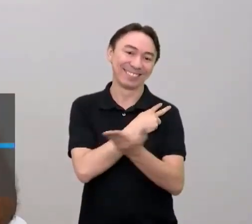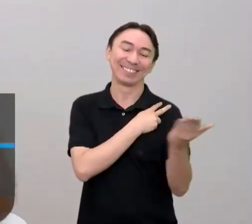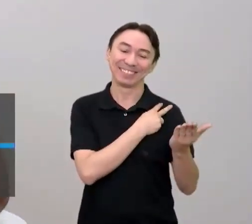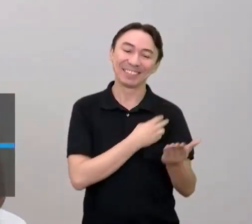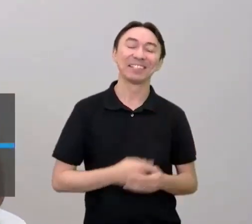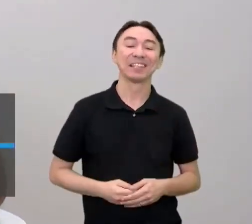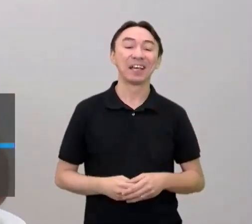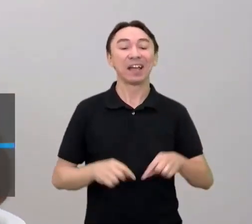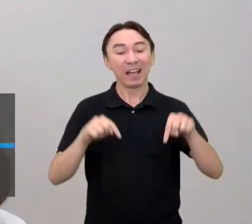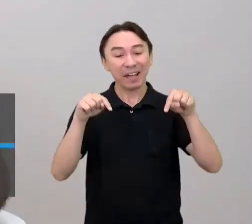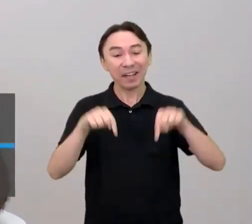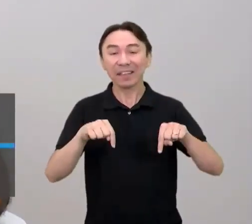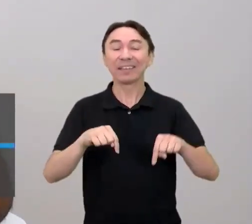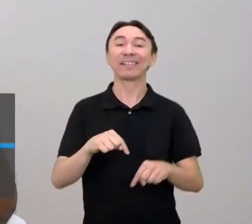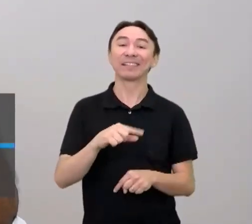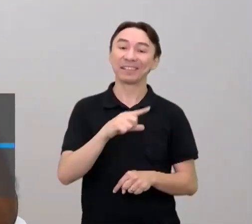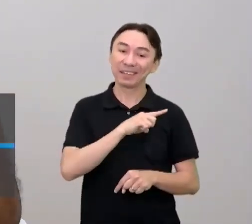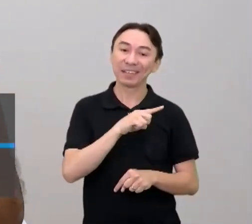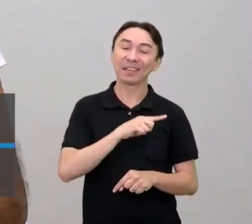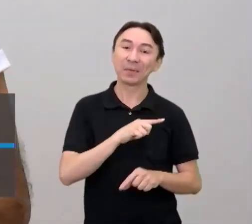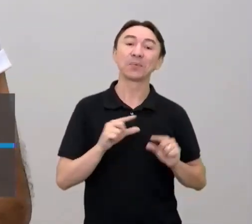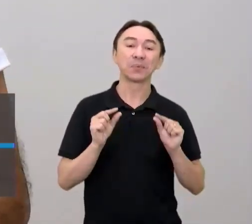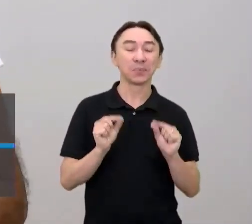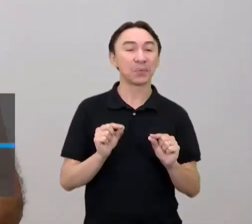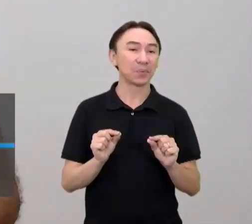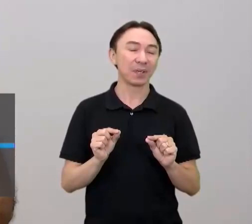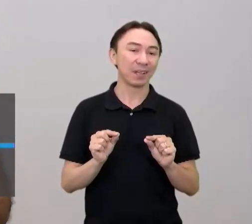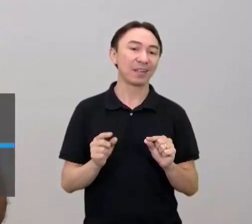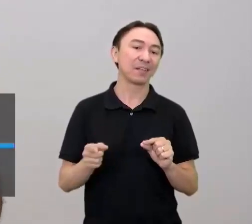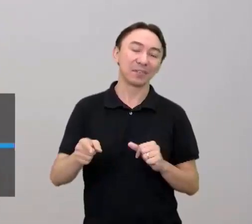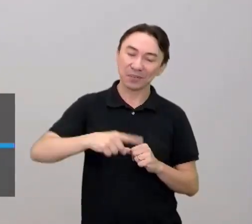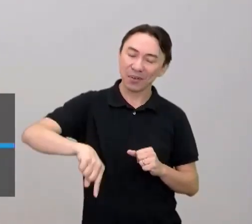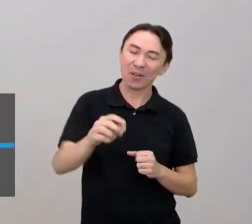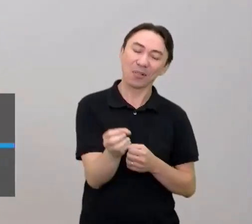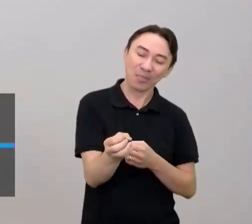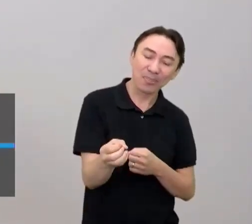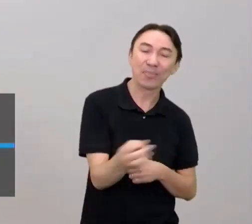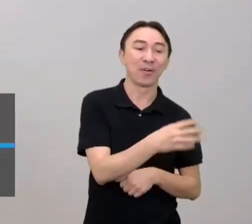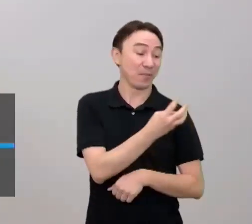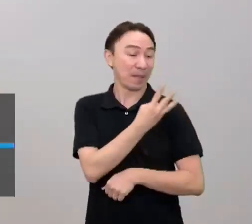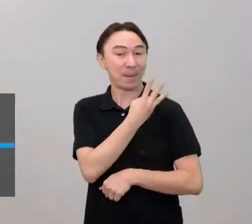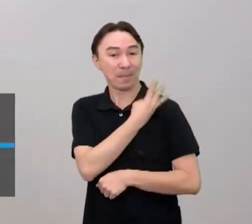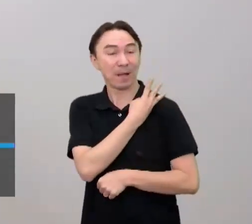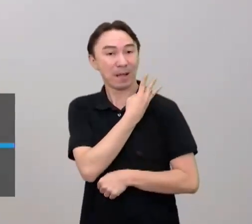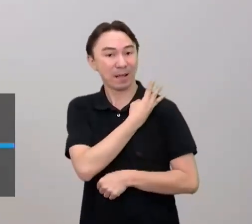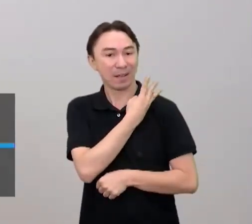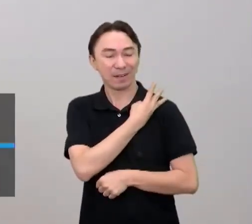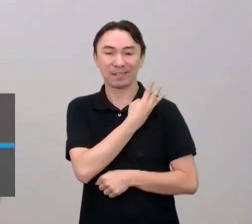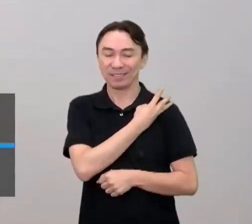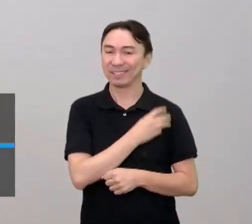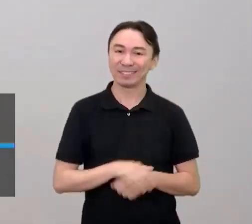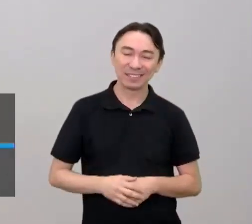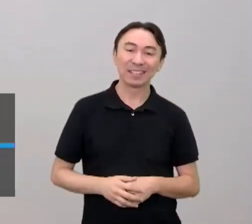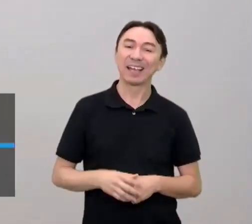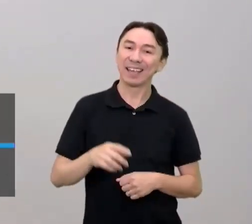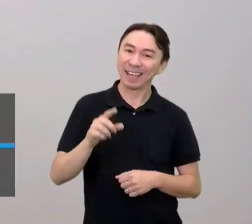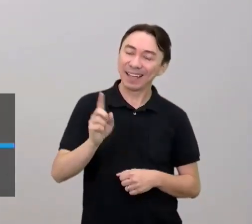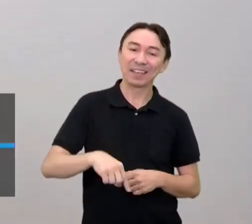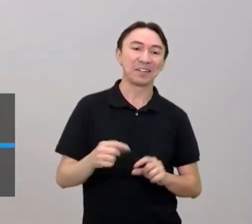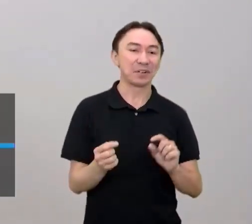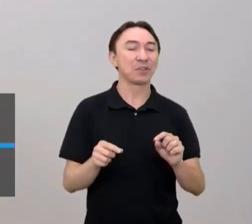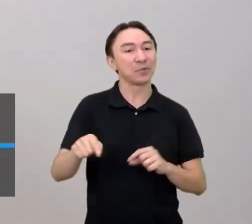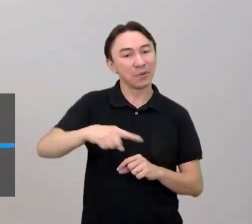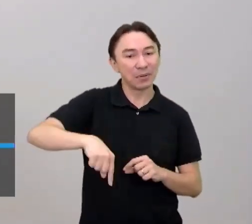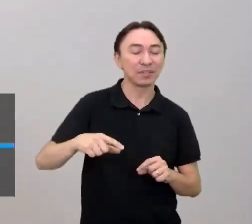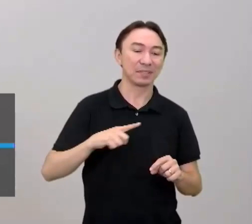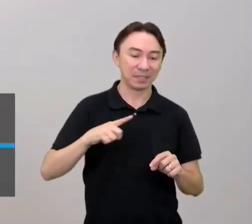aqui nessa trajetória do novo ensino médio, né? Desse trabalho integrado que a gente